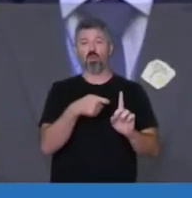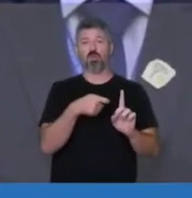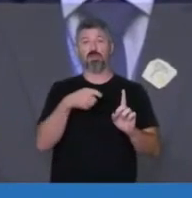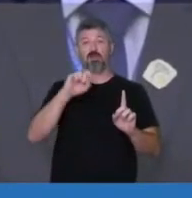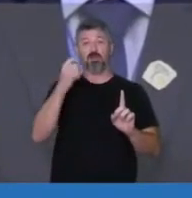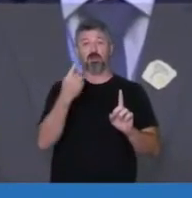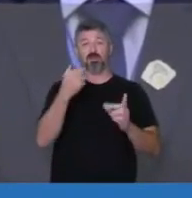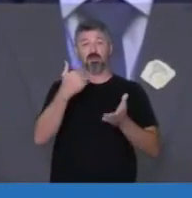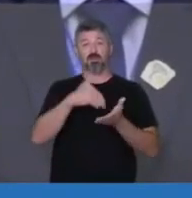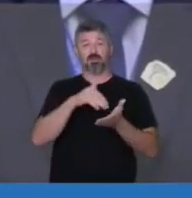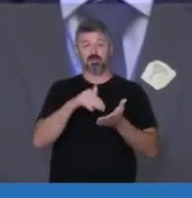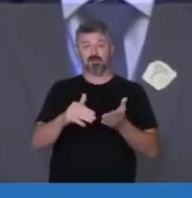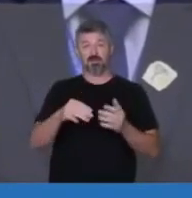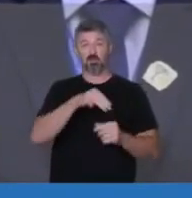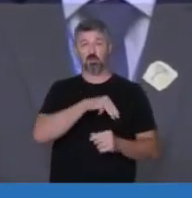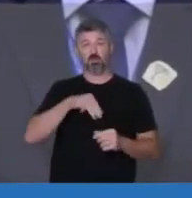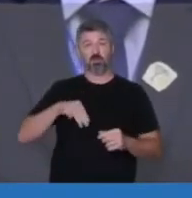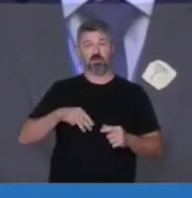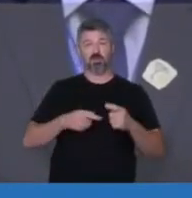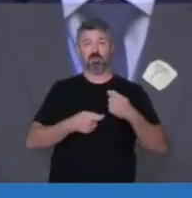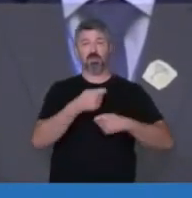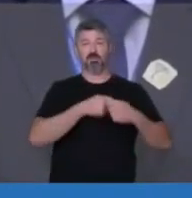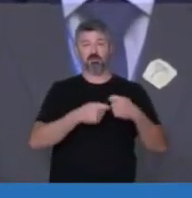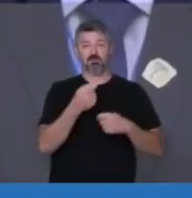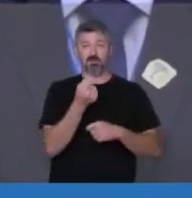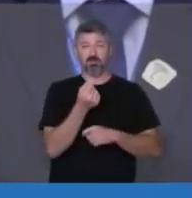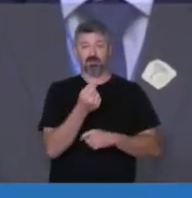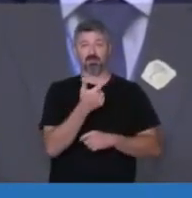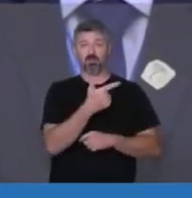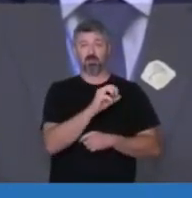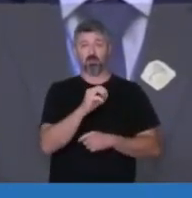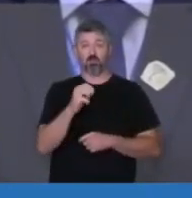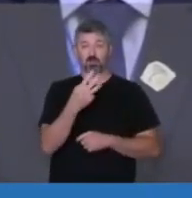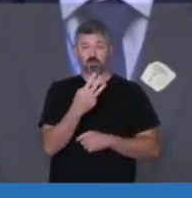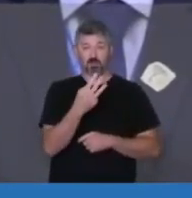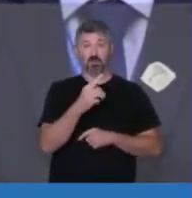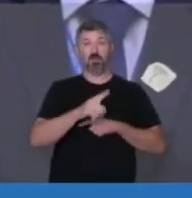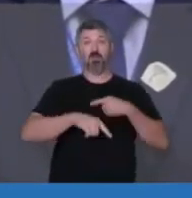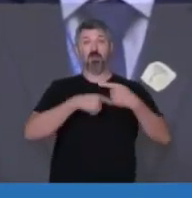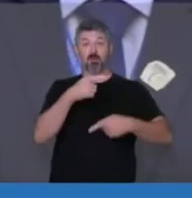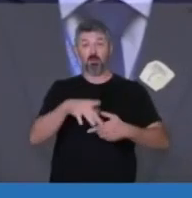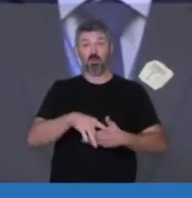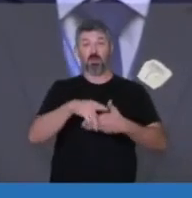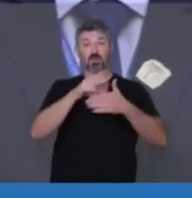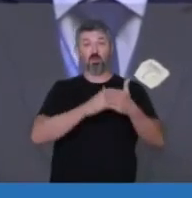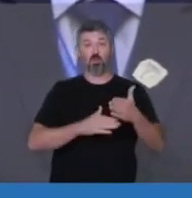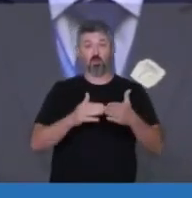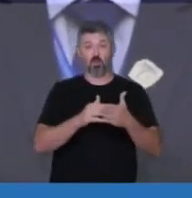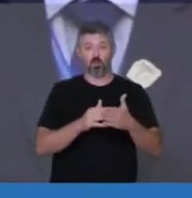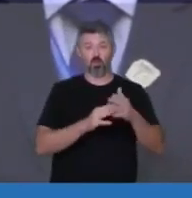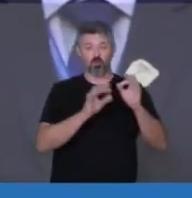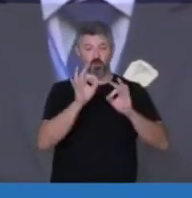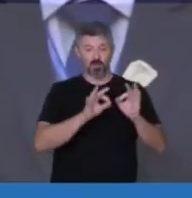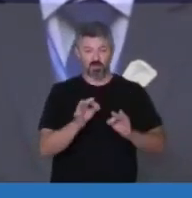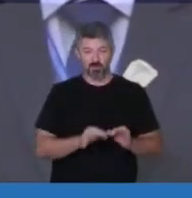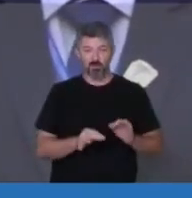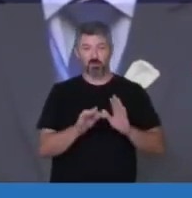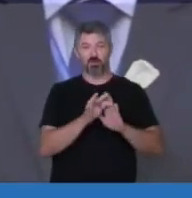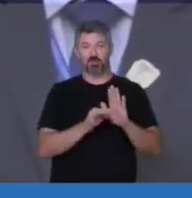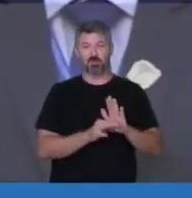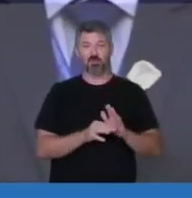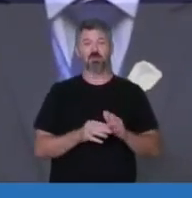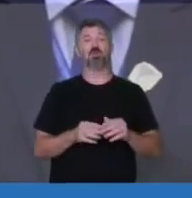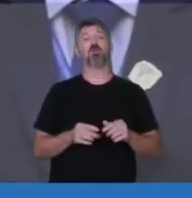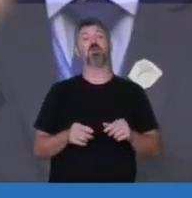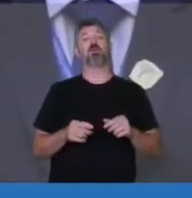fazer isso via decreto então vai ficar mais fácil aí os prefeitos revisarem as bases de cálculos do IPTU a partir de